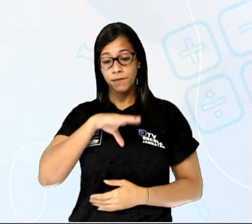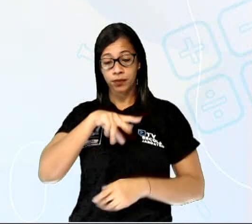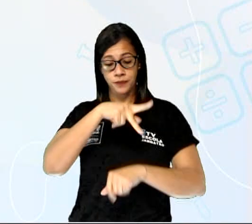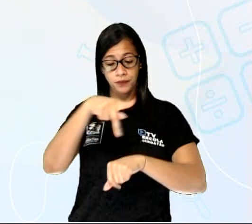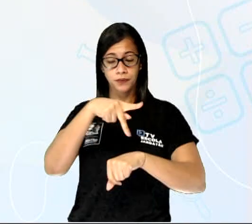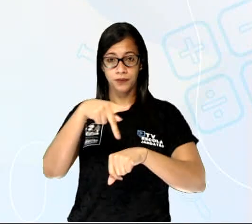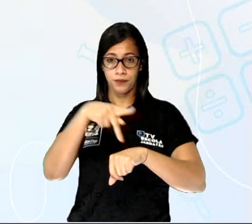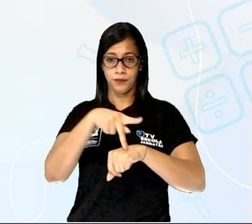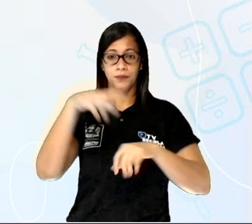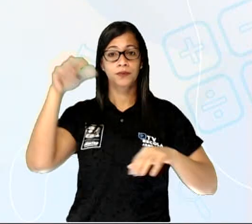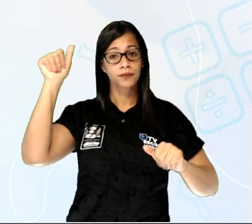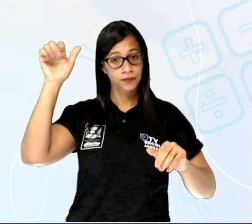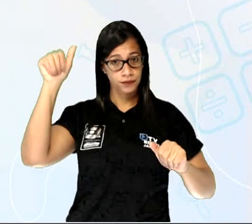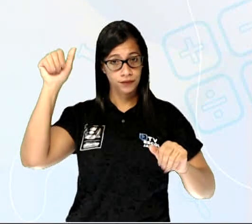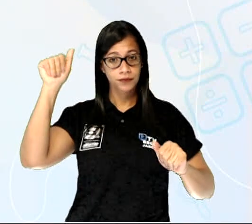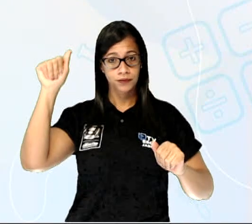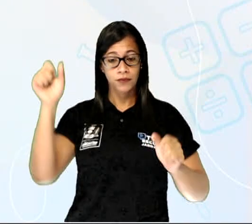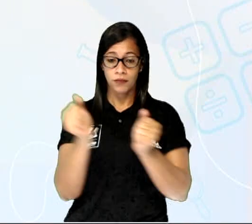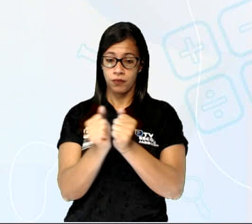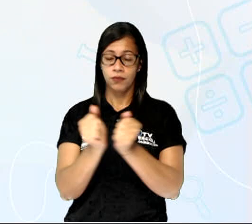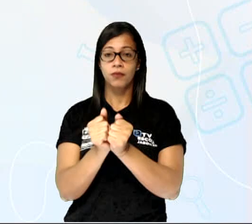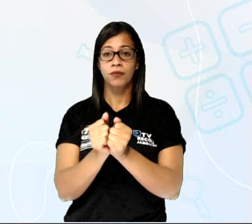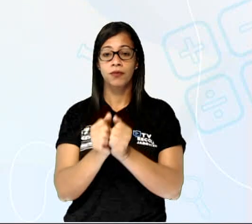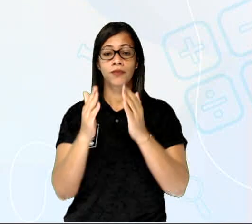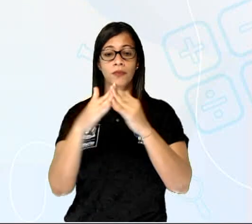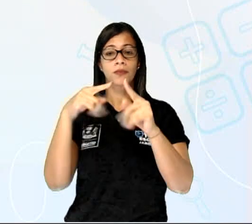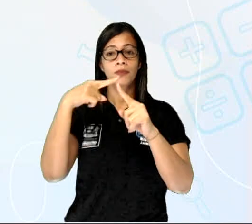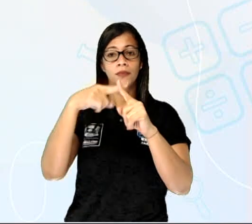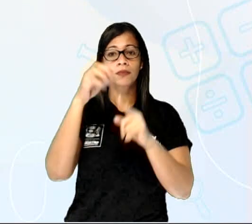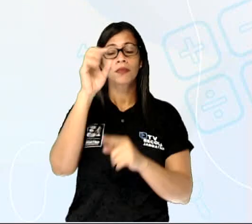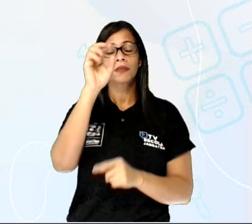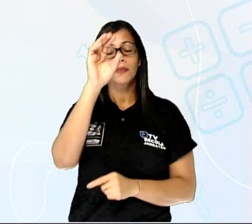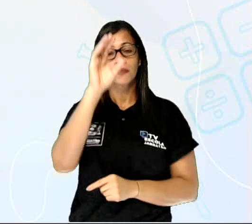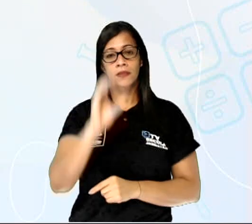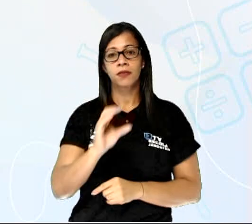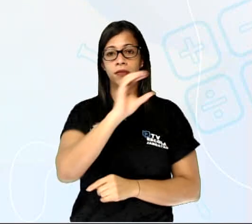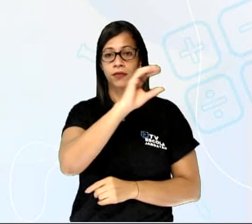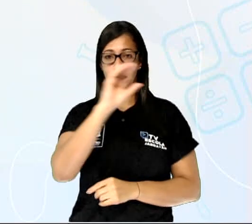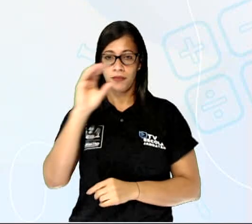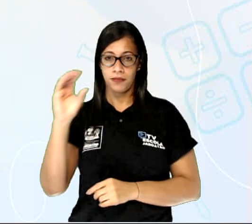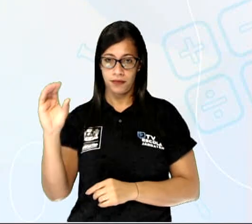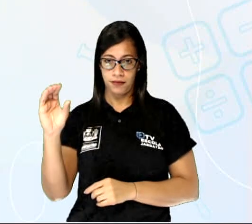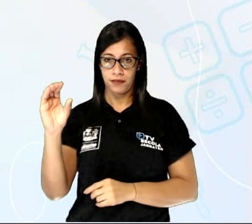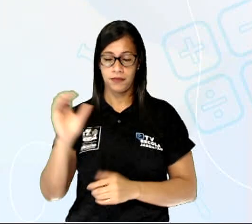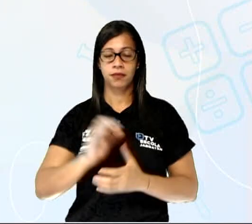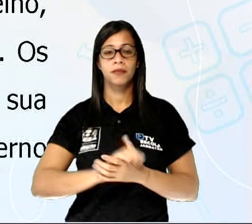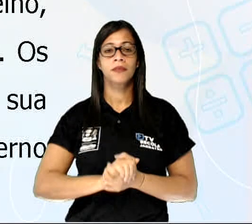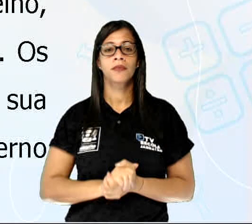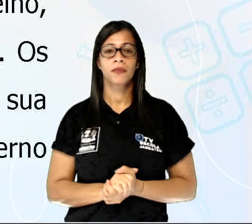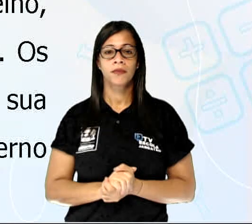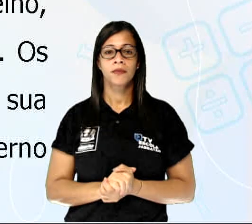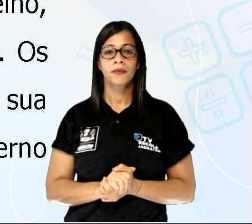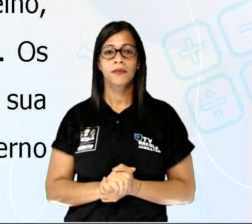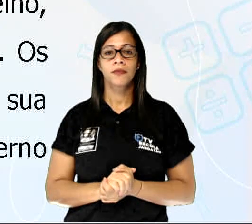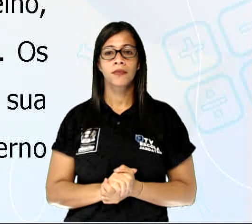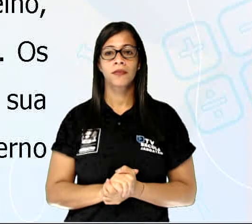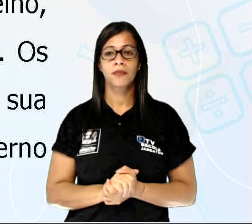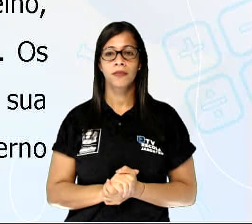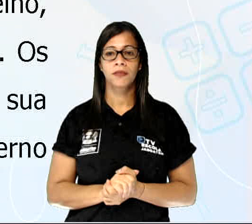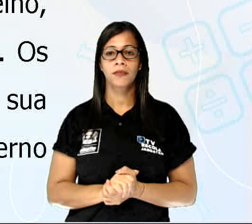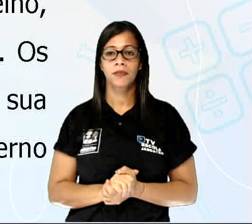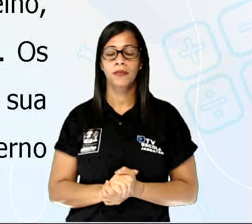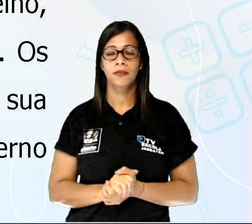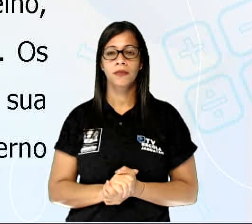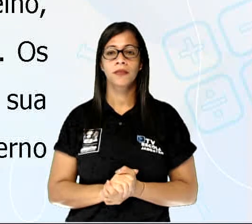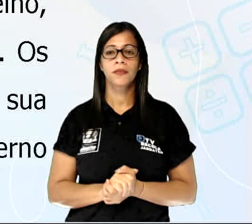também se restabelecer por conta da reforma que tomou conta de quase toda a Europa, enfraquecendo a Igreja. Os